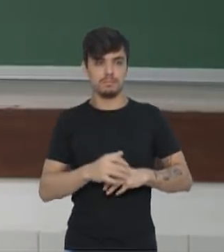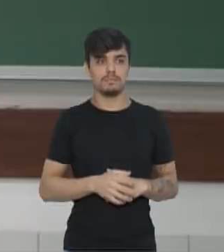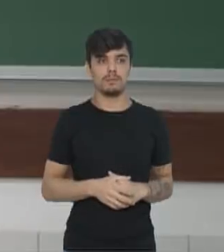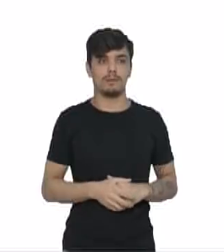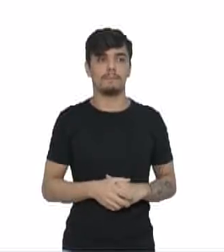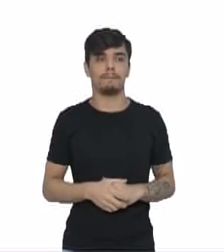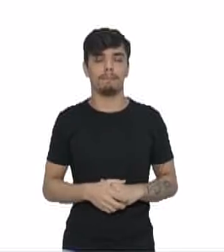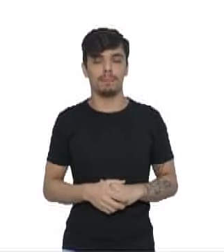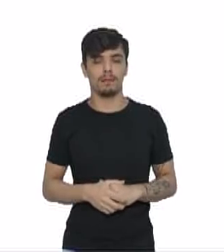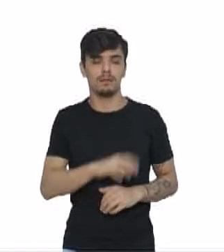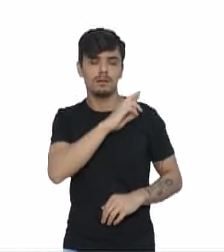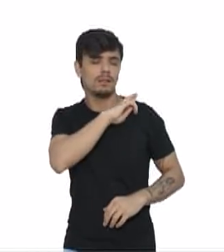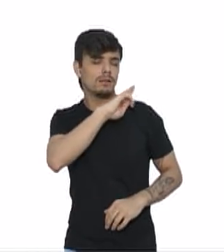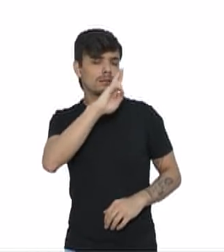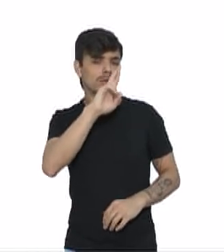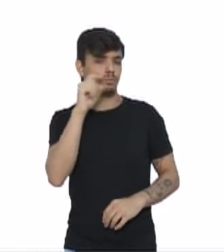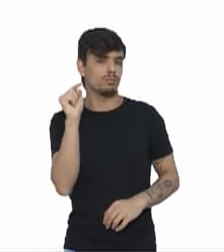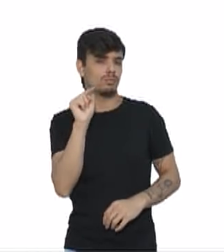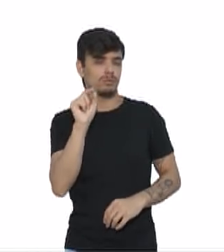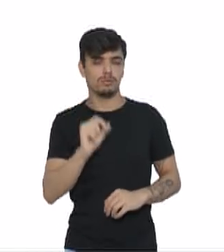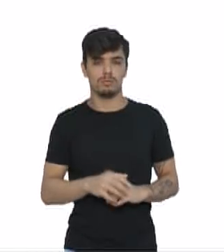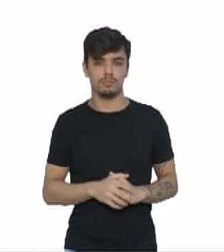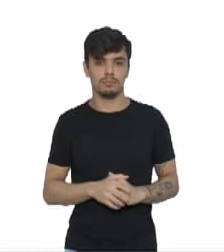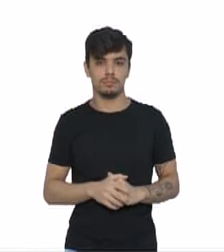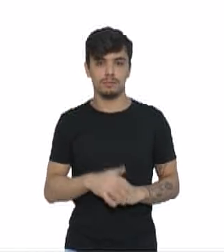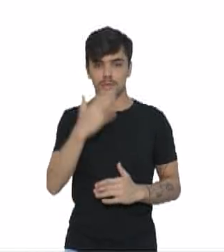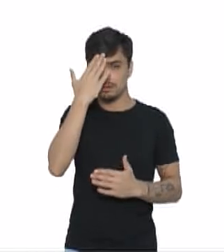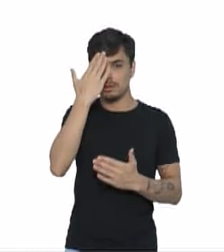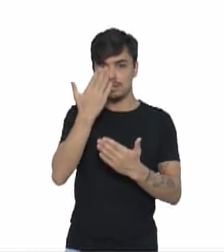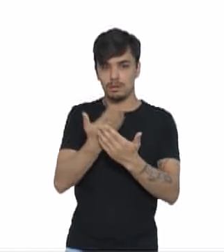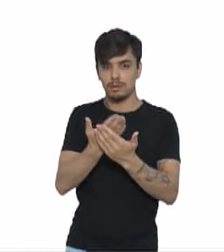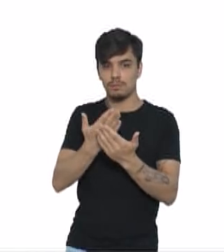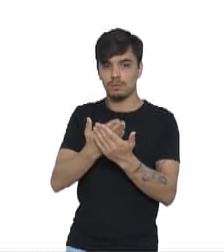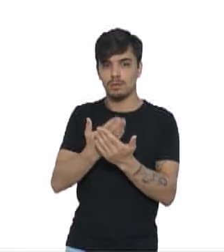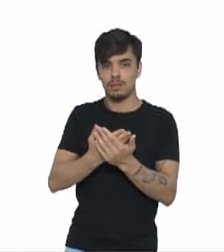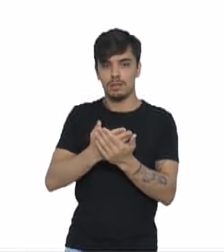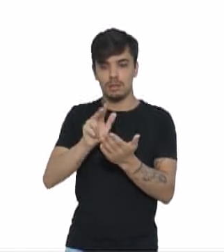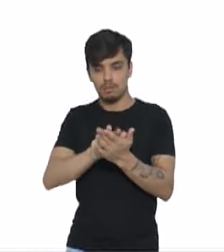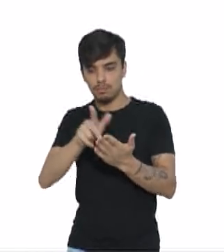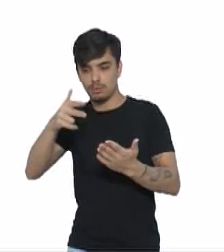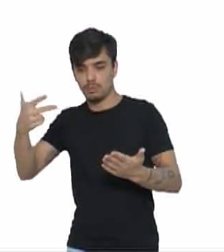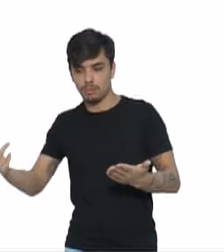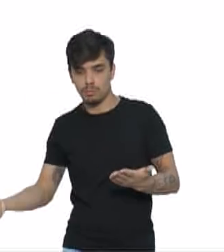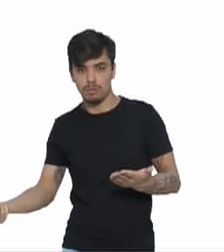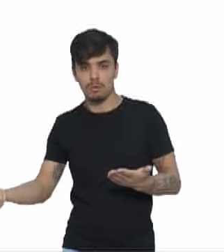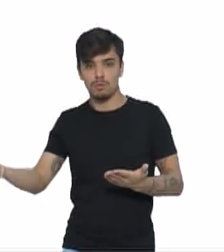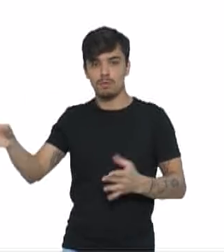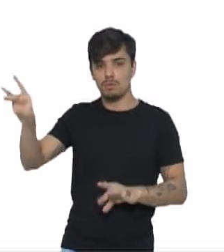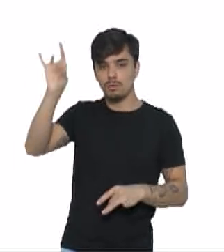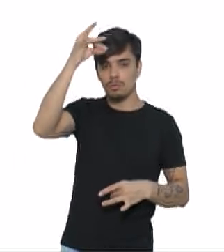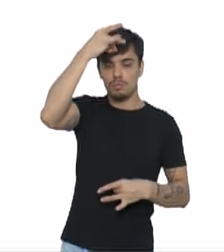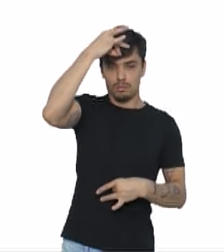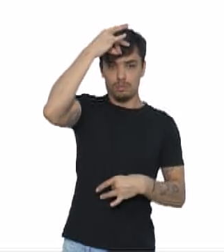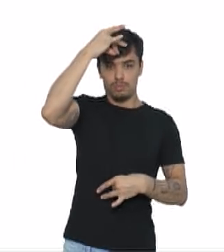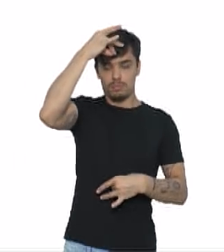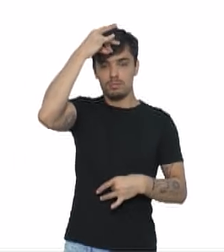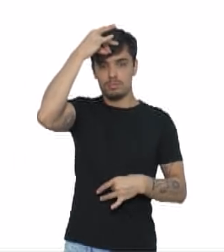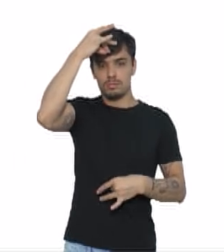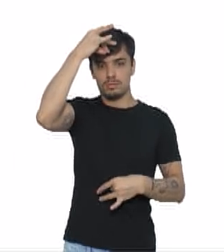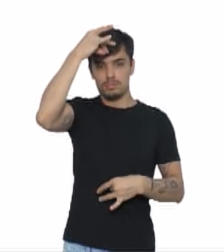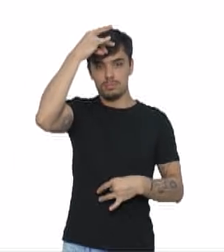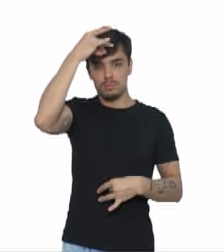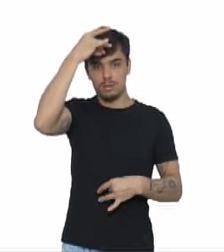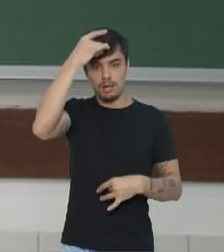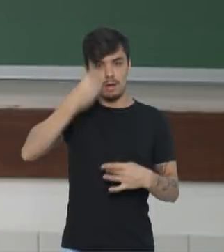E quanto à religião? Eles acreditavam na possibilidade de reencarnação, do corpo voltar, da alma voltar